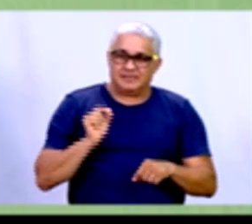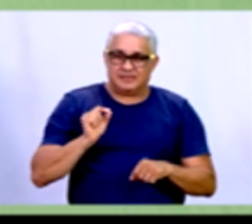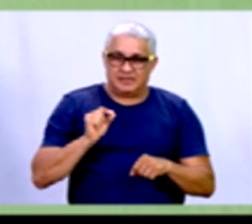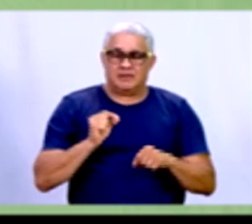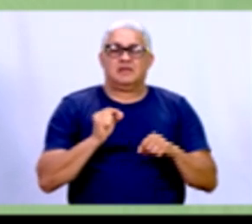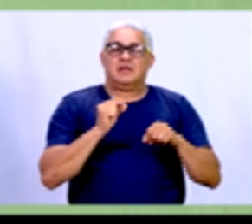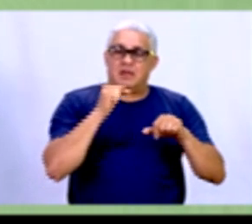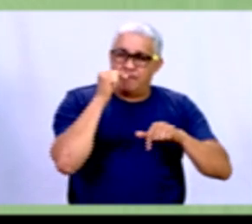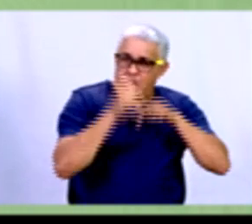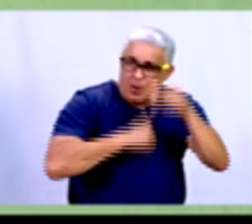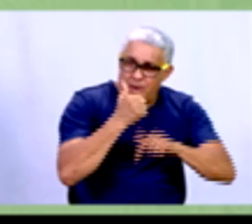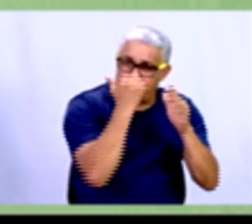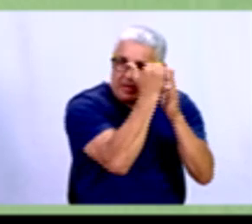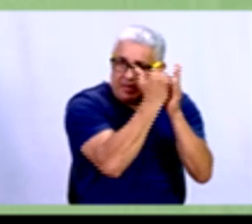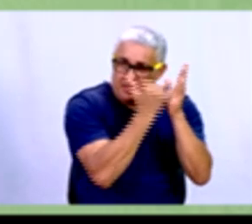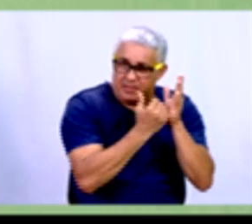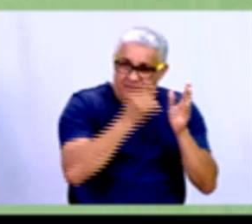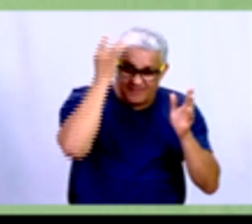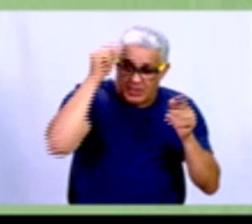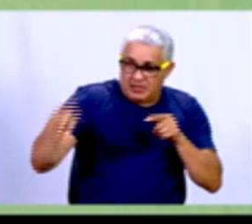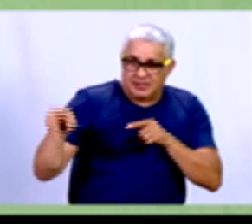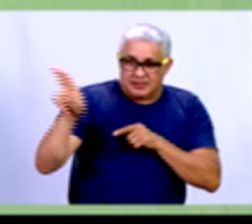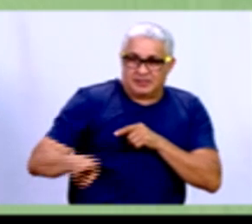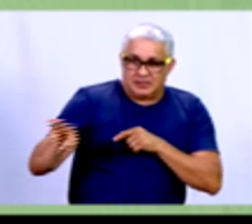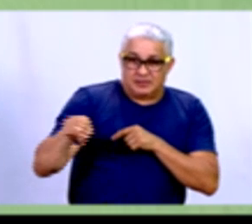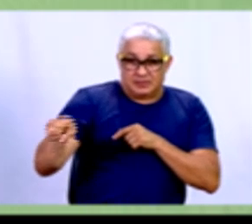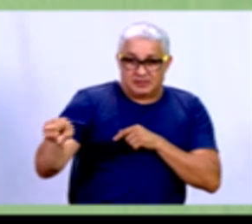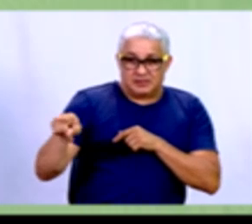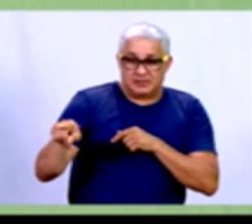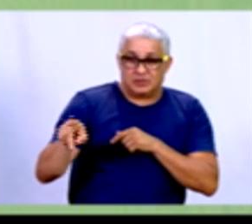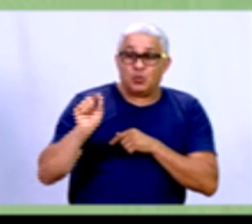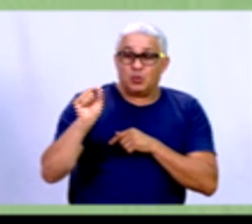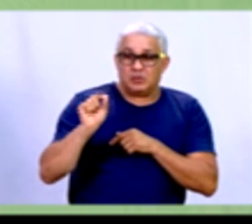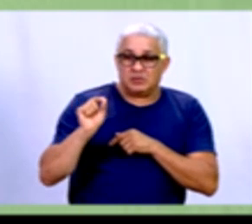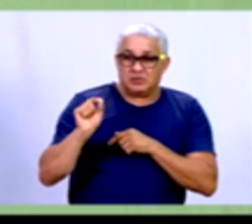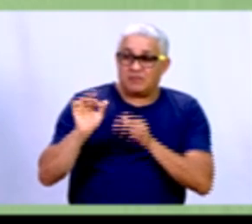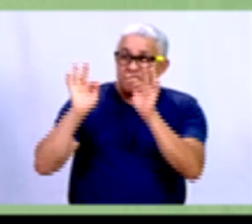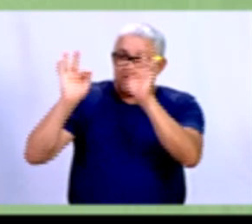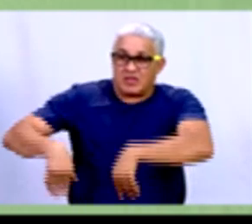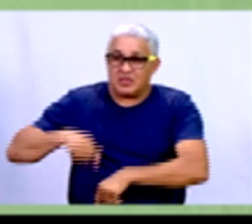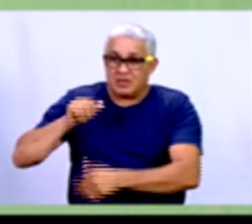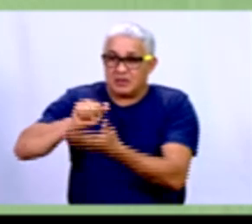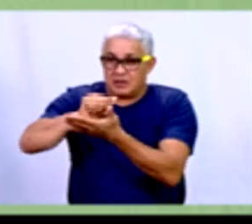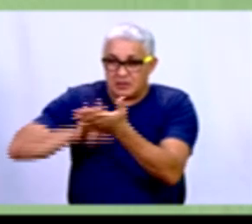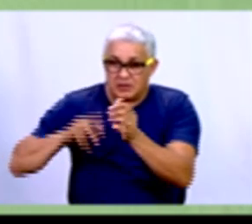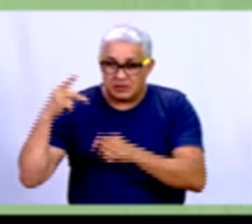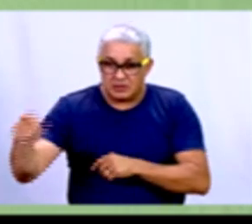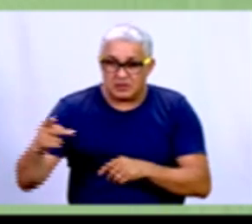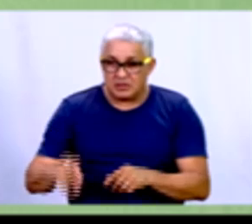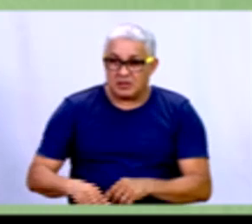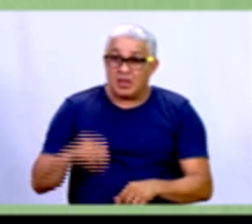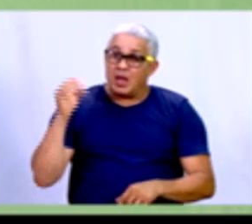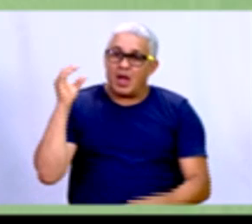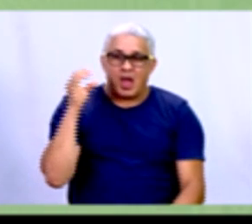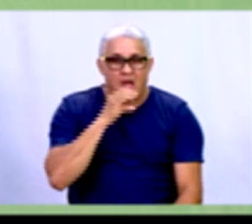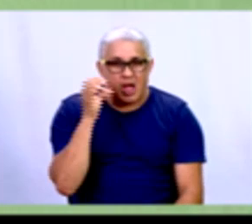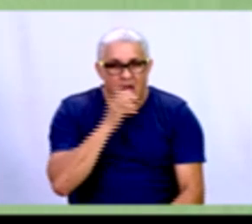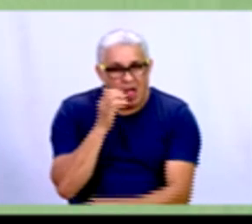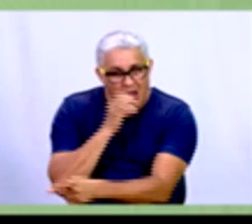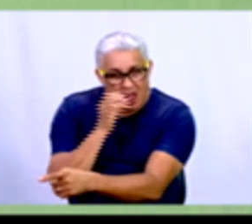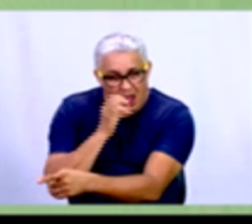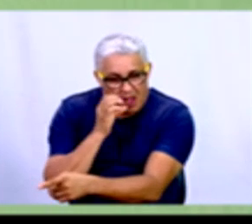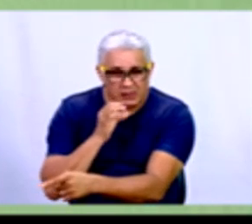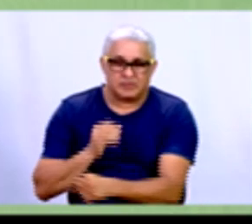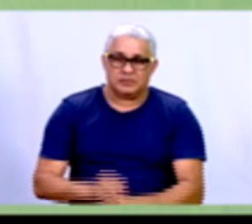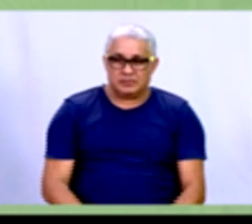sistema que é fácil do meu usuário utilizar, ele vai terminar as atividades dele com uma agilidade muito